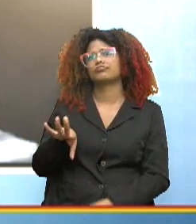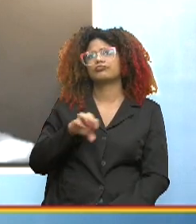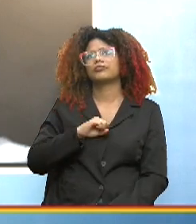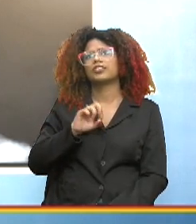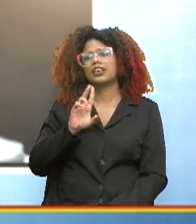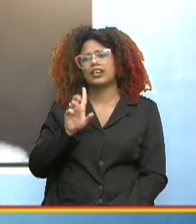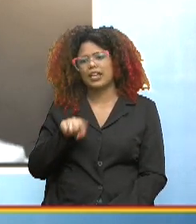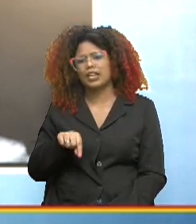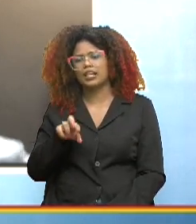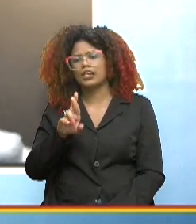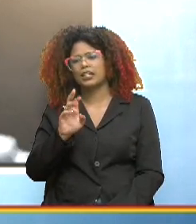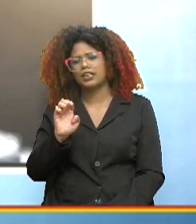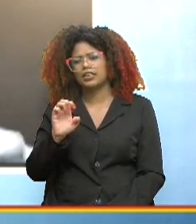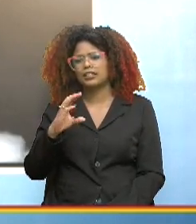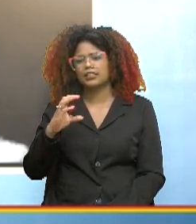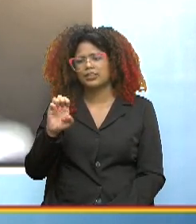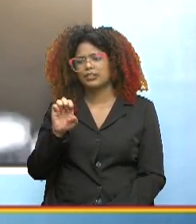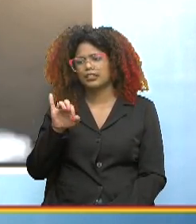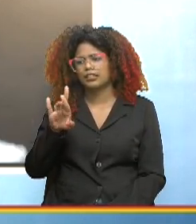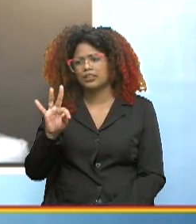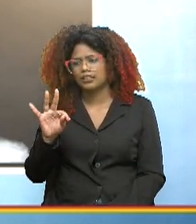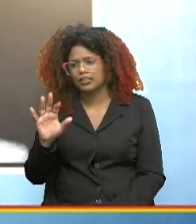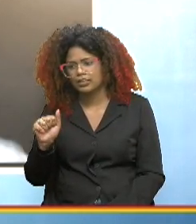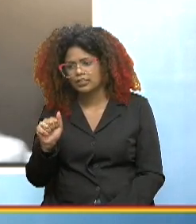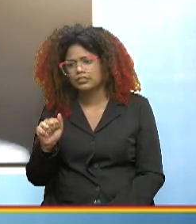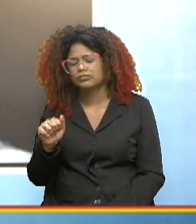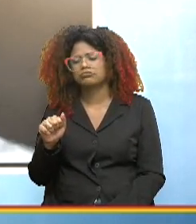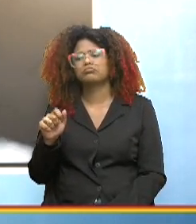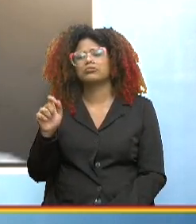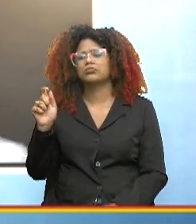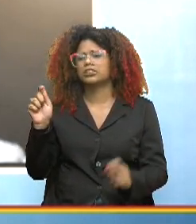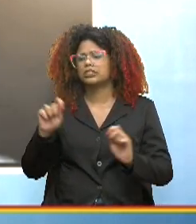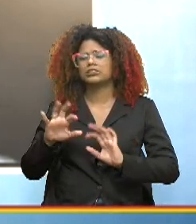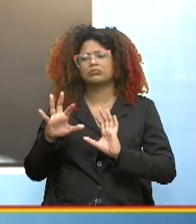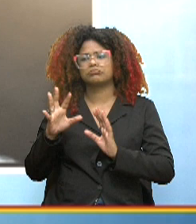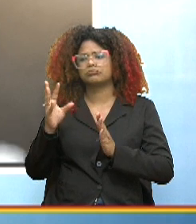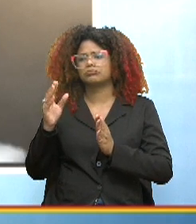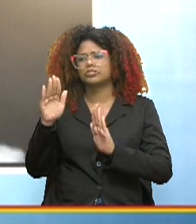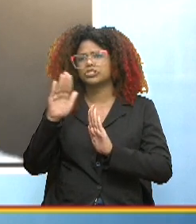a receita Eu acho que já deveria ter abolido